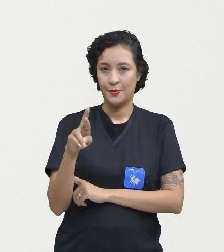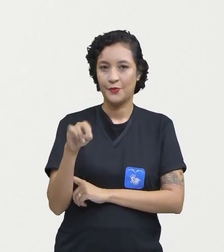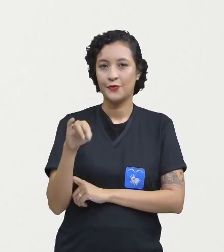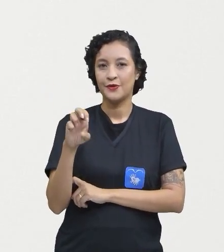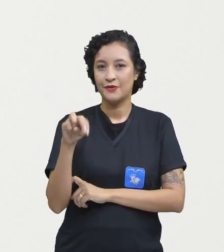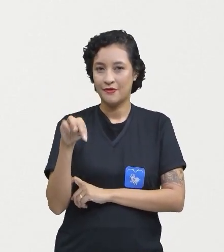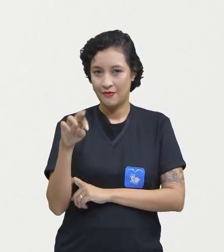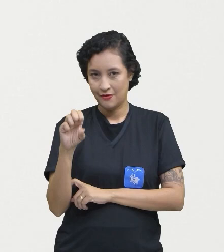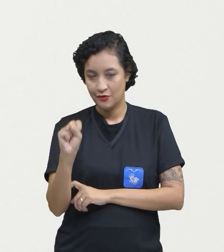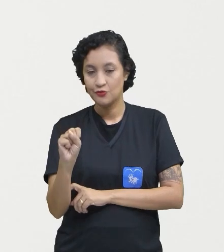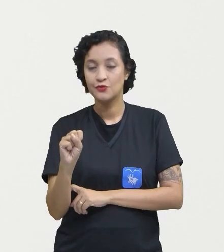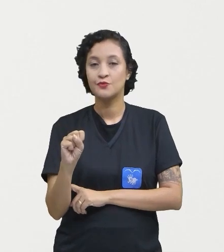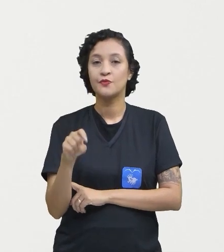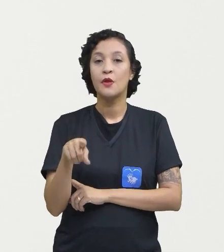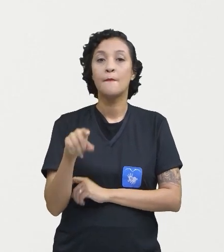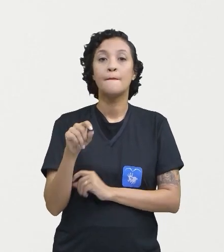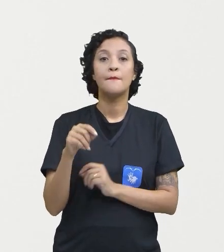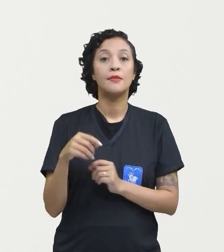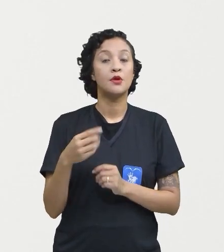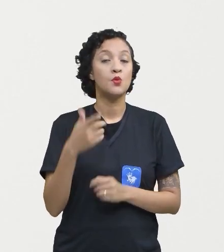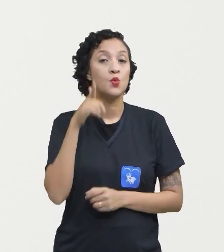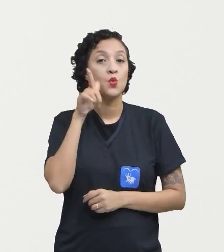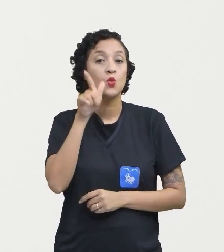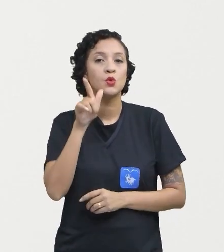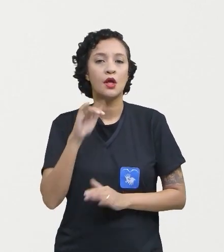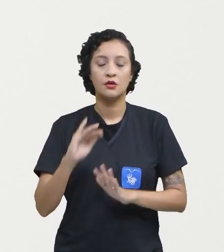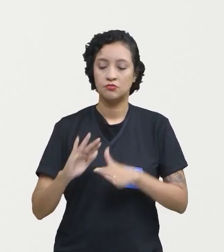consigam energia